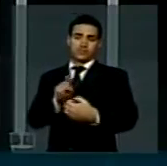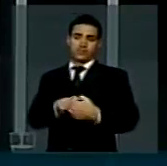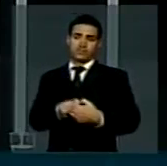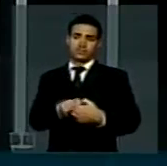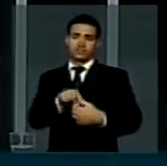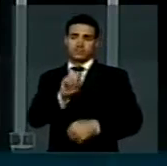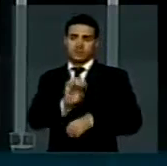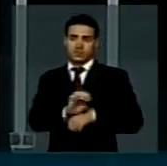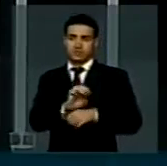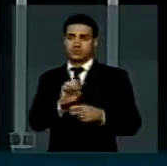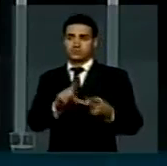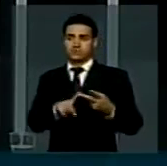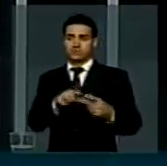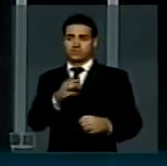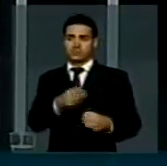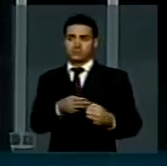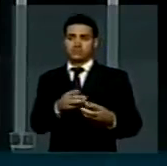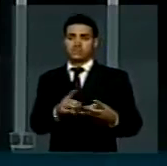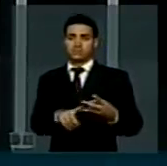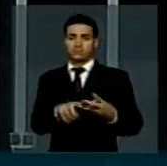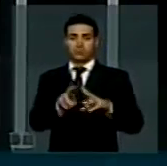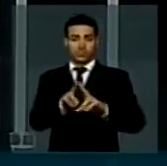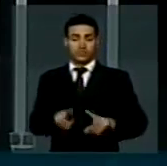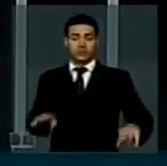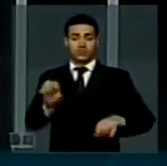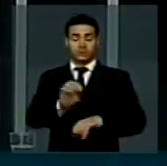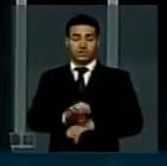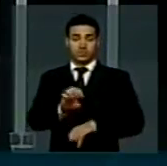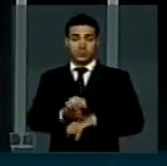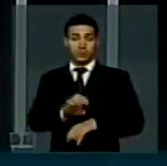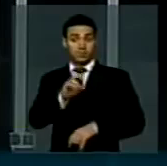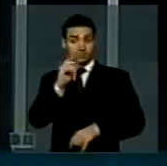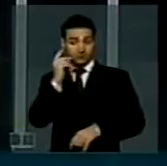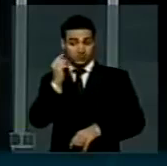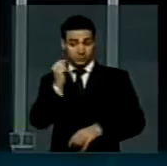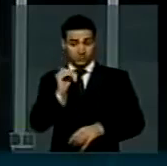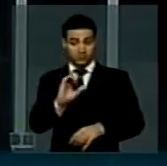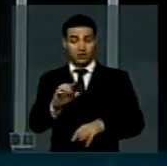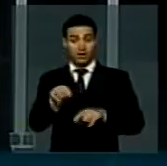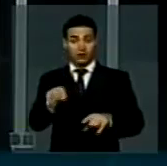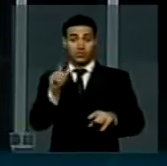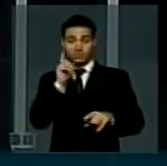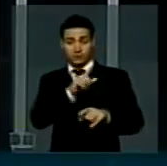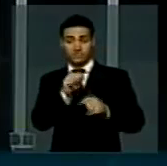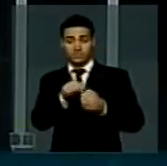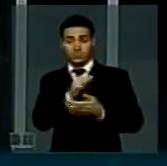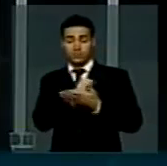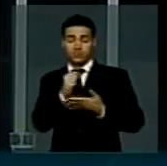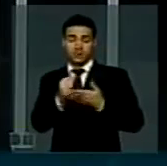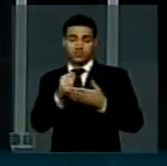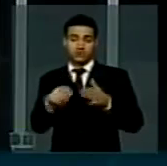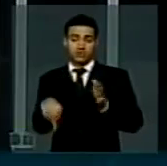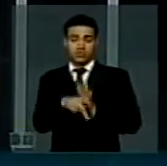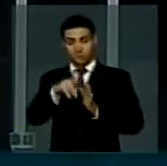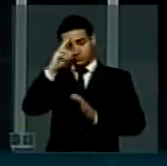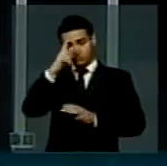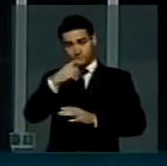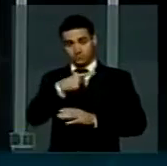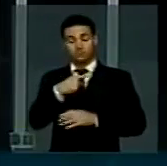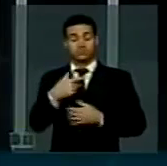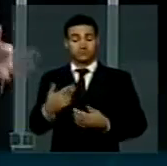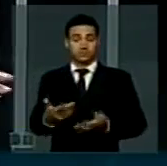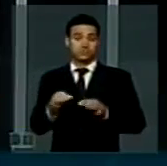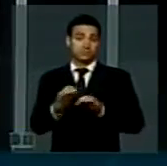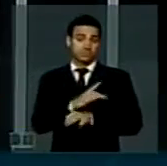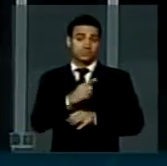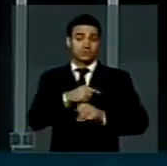estados, tanto para os municípios, como para as universidades estaduais, para que eles pudessem conveniar, e aí sim, os programas